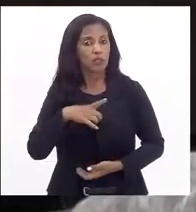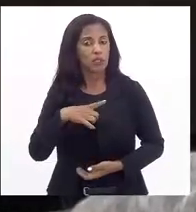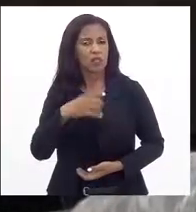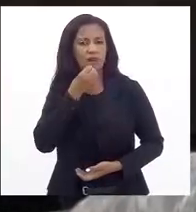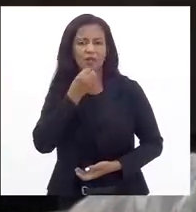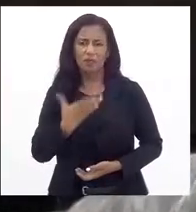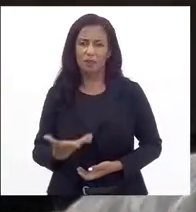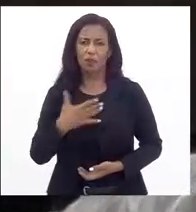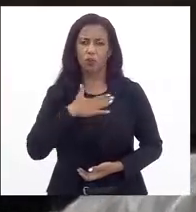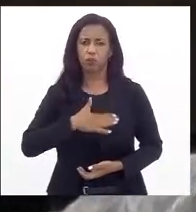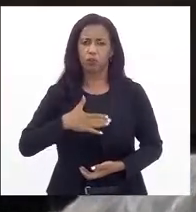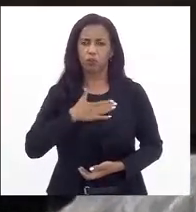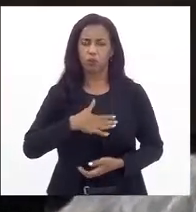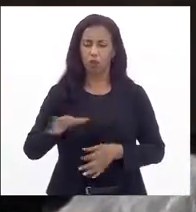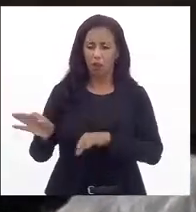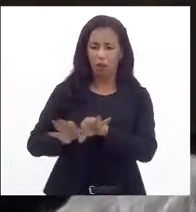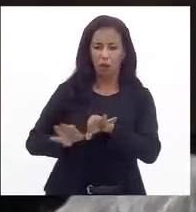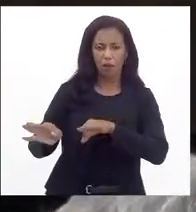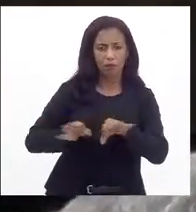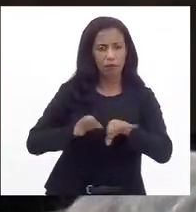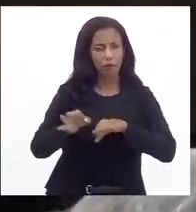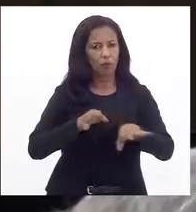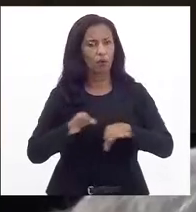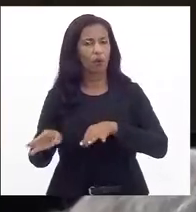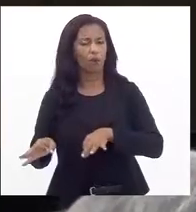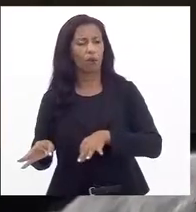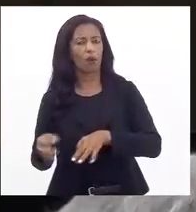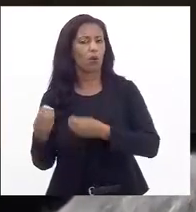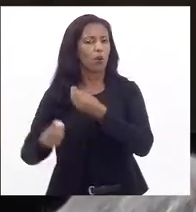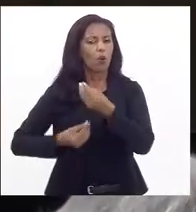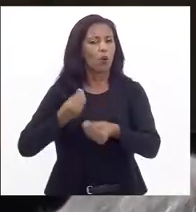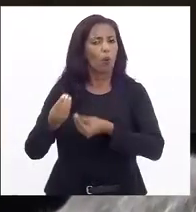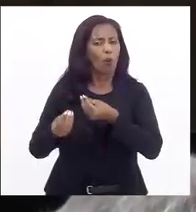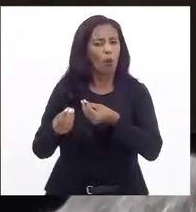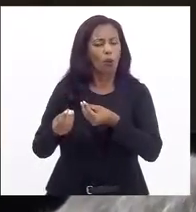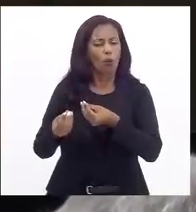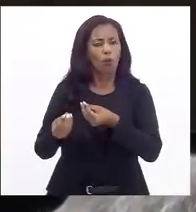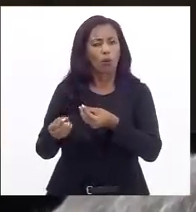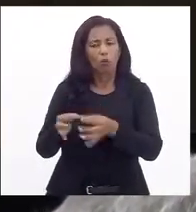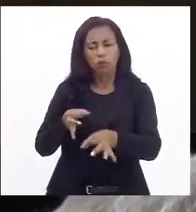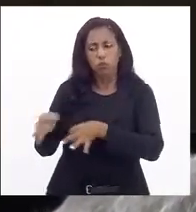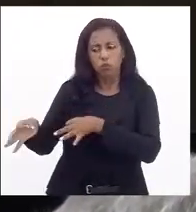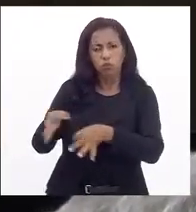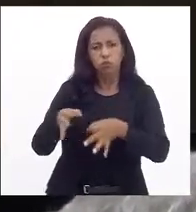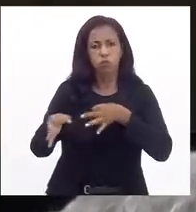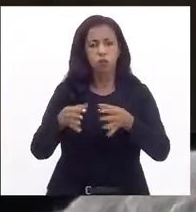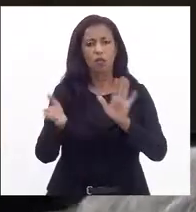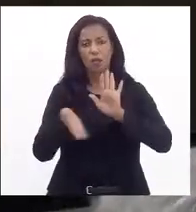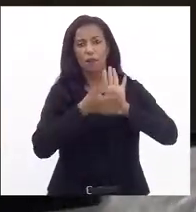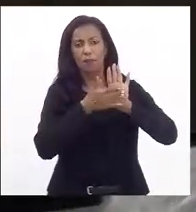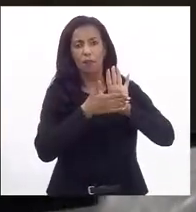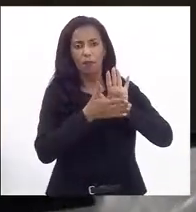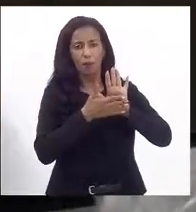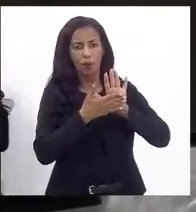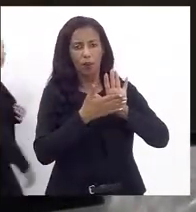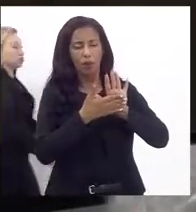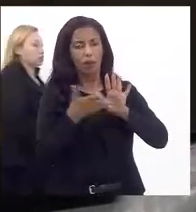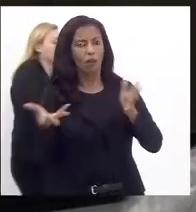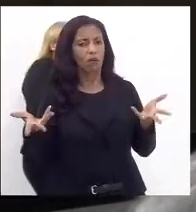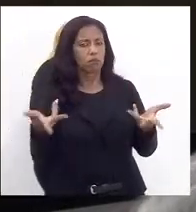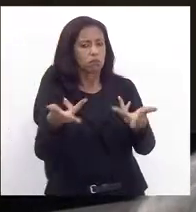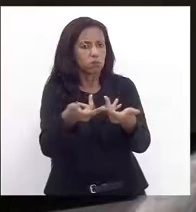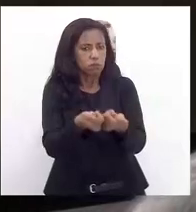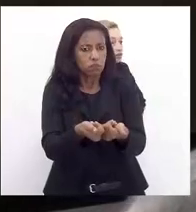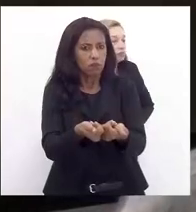será muito bem-vindo e a maneira EA forma como ele está sendo feito essa proposta é